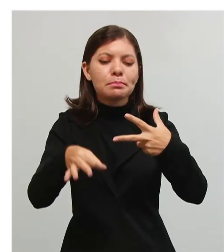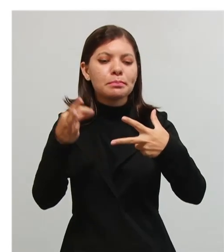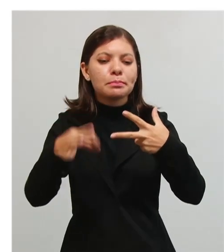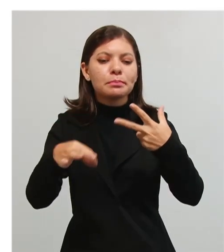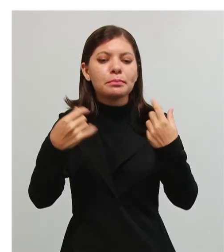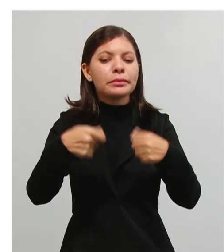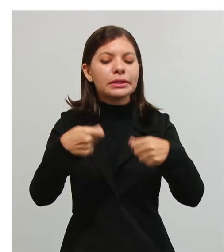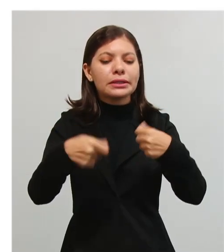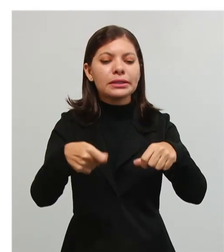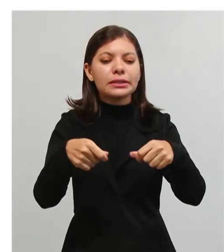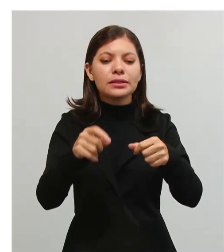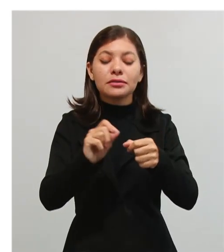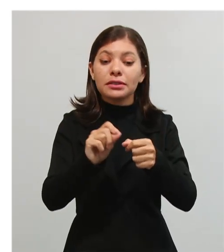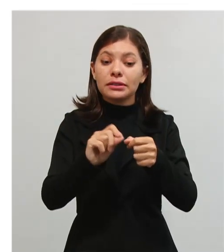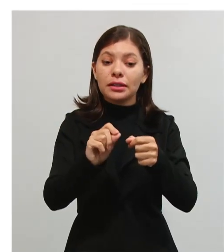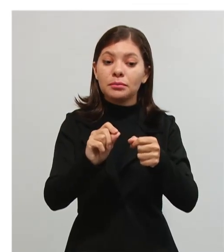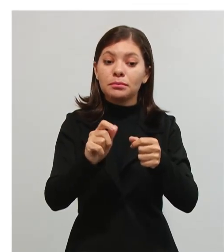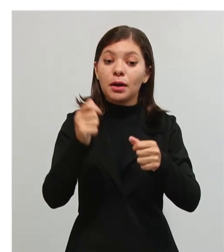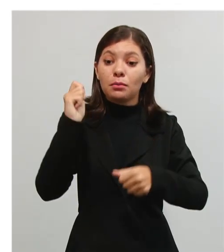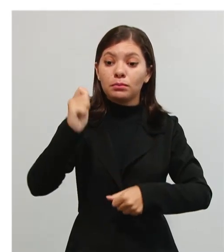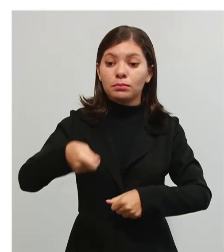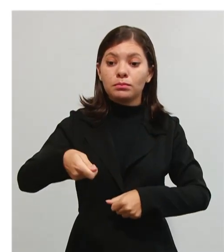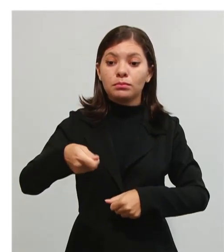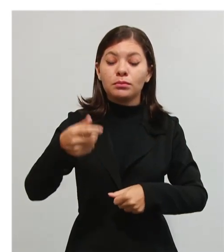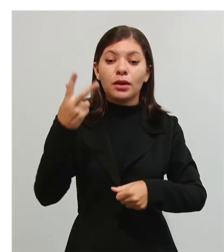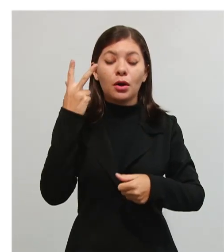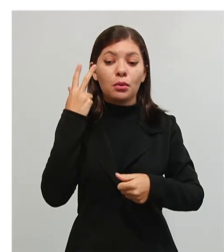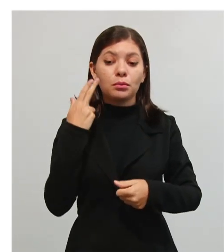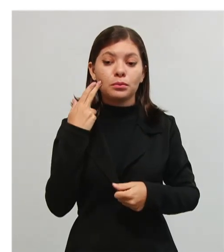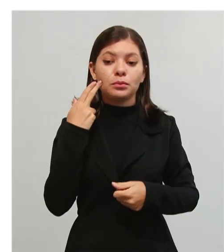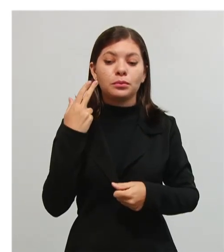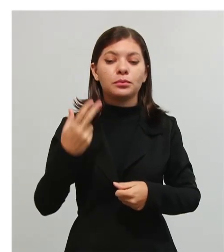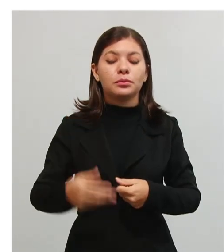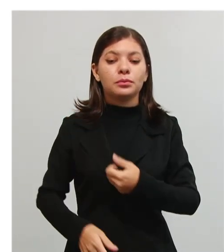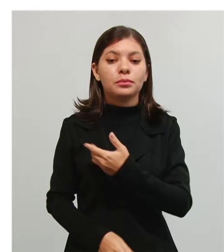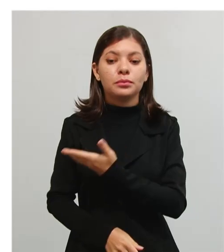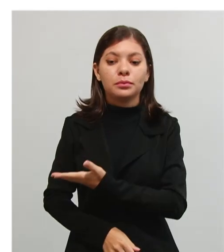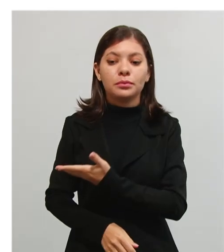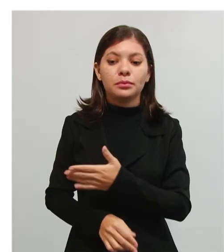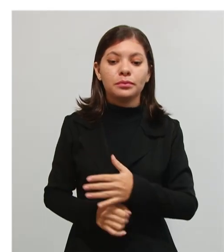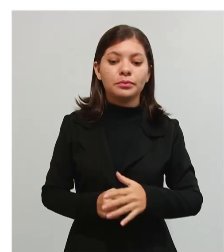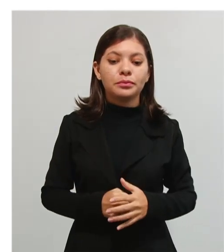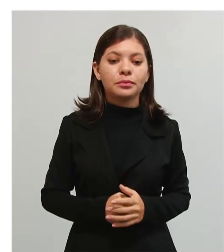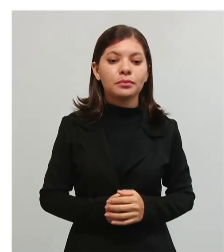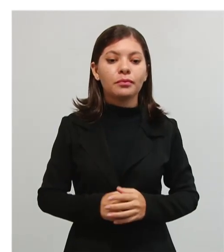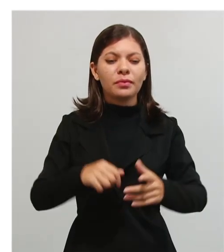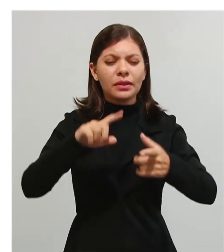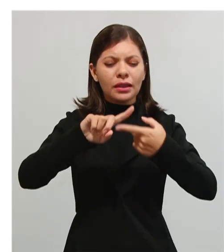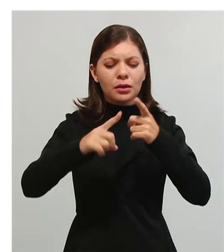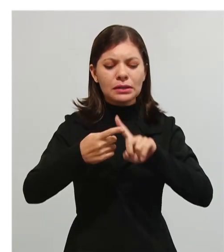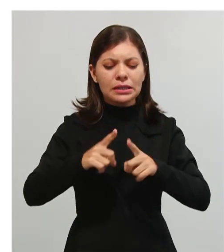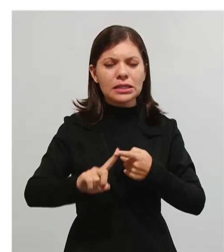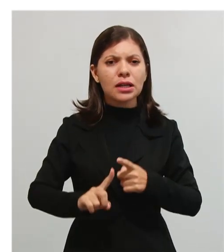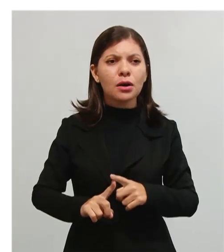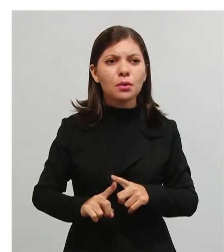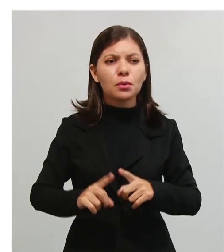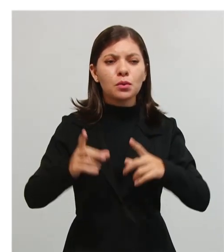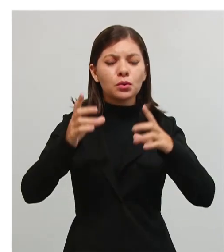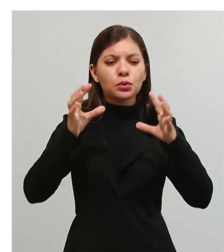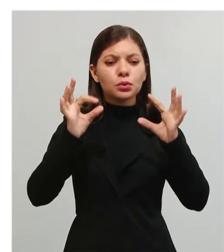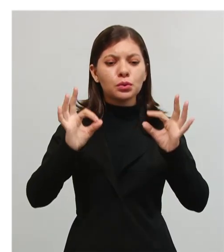serem tomadas. Então, isso aqui também é comum. Tudo bem, pessoal? Essa negociação judicial pode